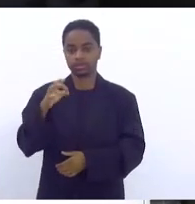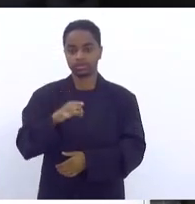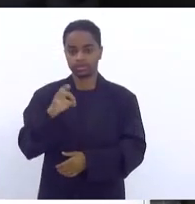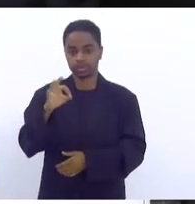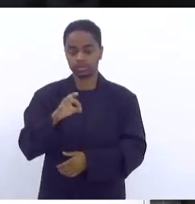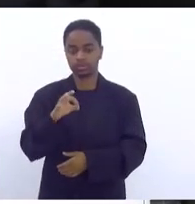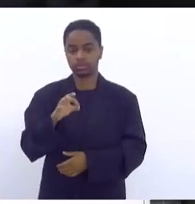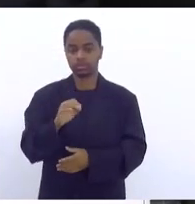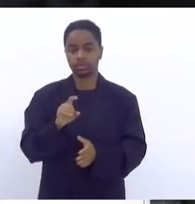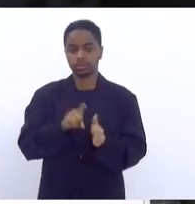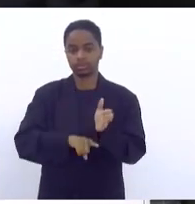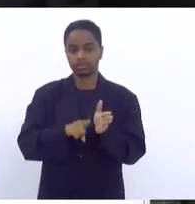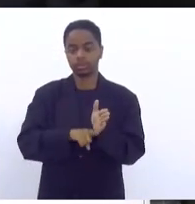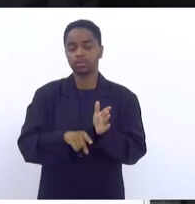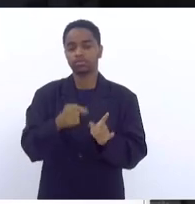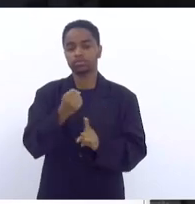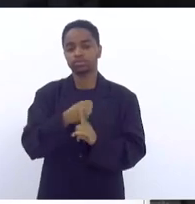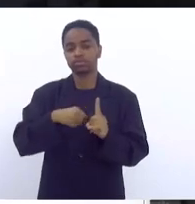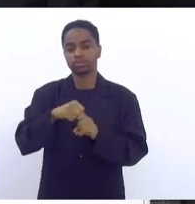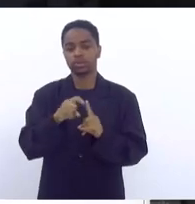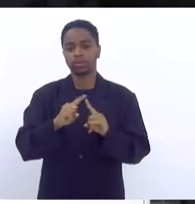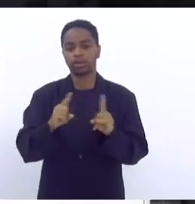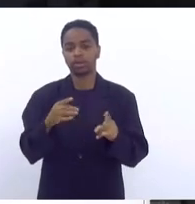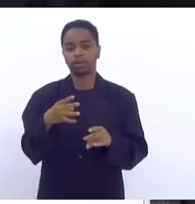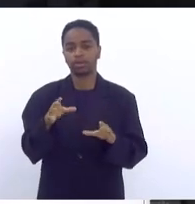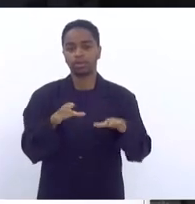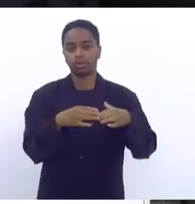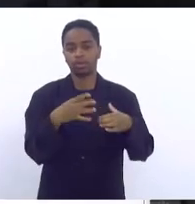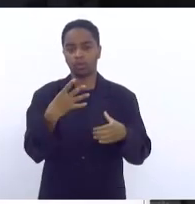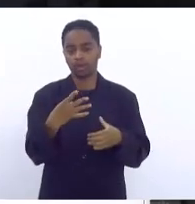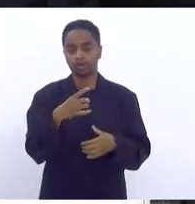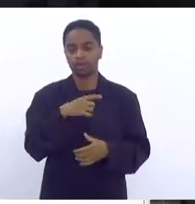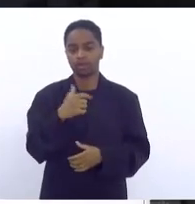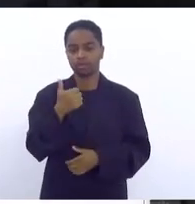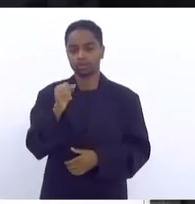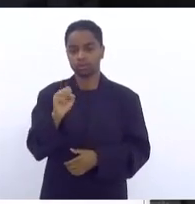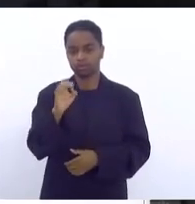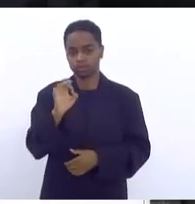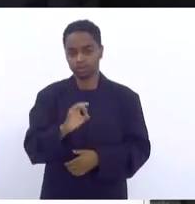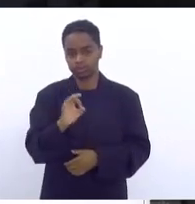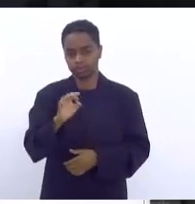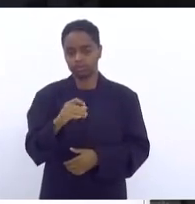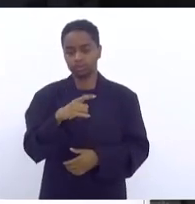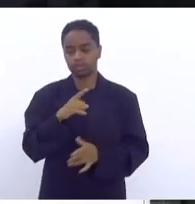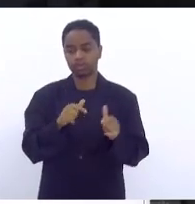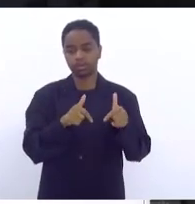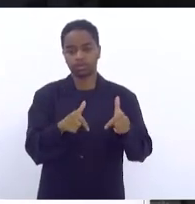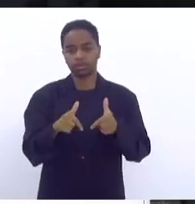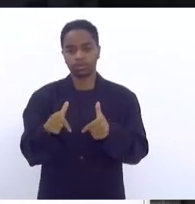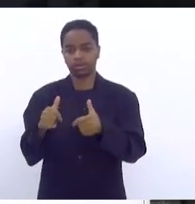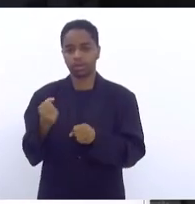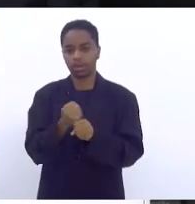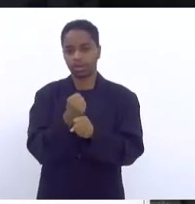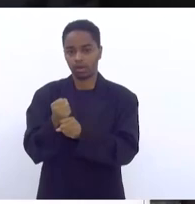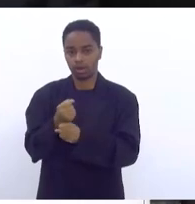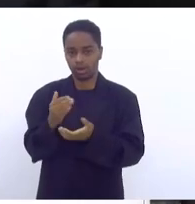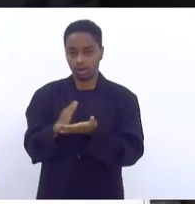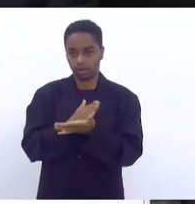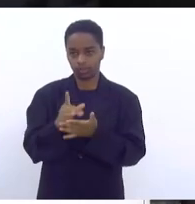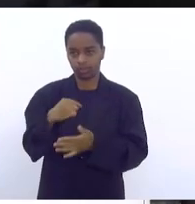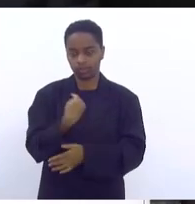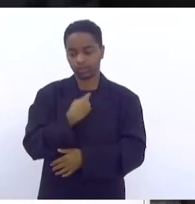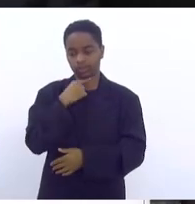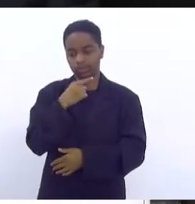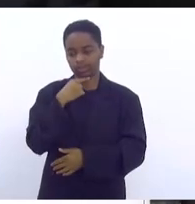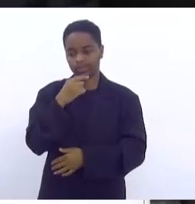bloco qu apenas nós já temos 18% nós temos uma série de obras aqui que nós fizemos que não vai dar tempo de elencar e